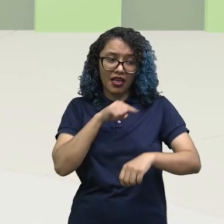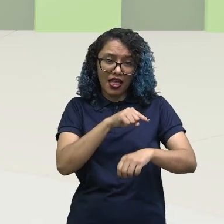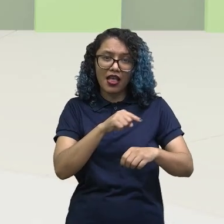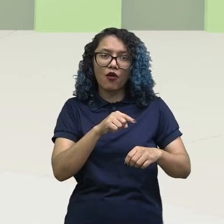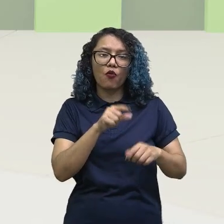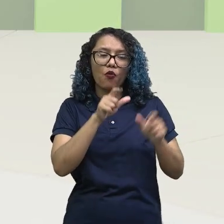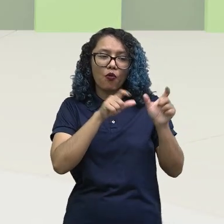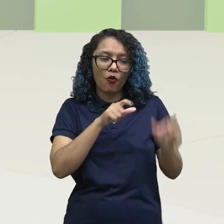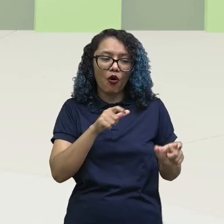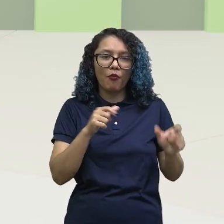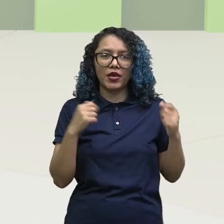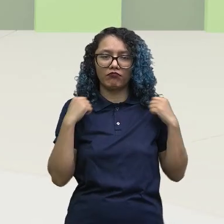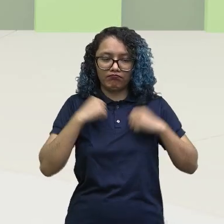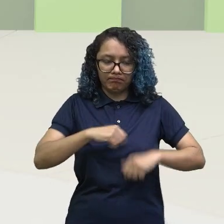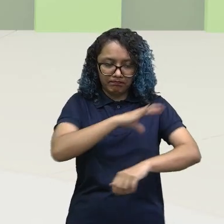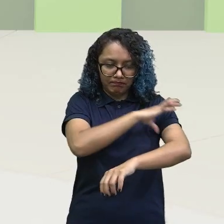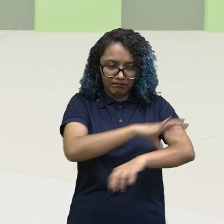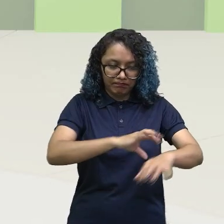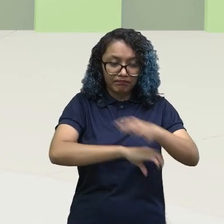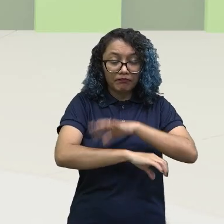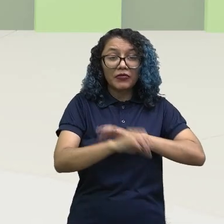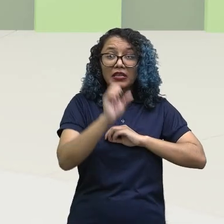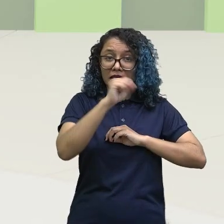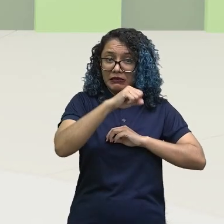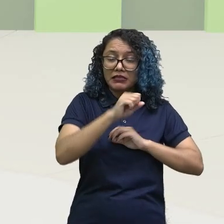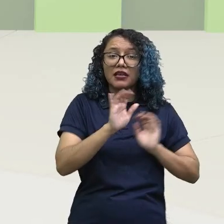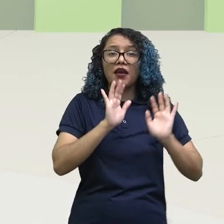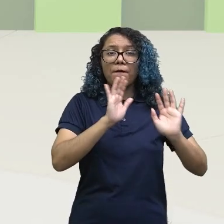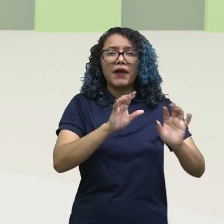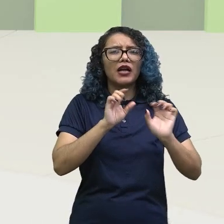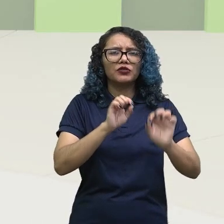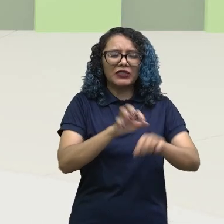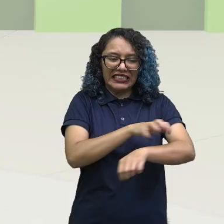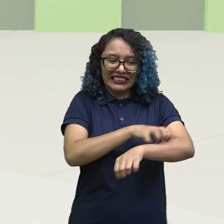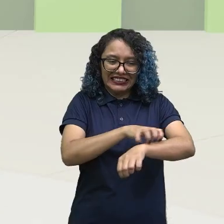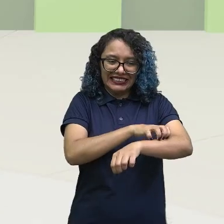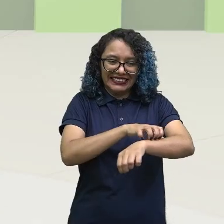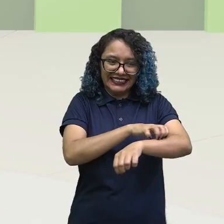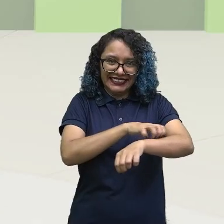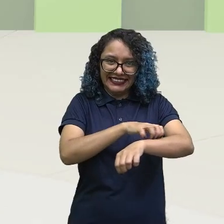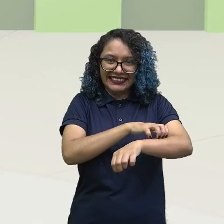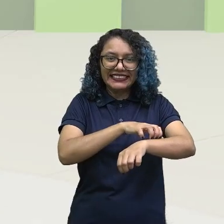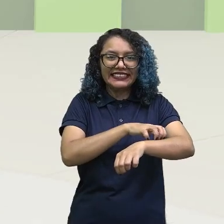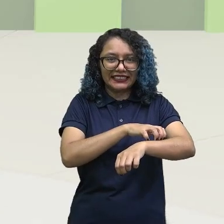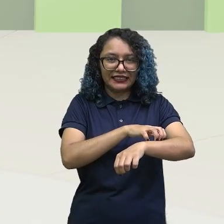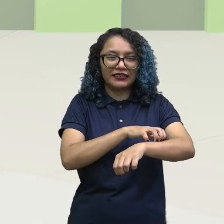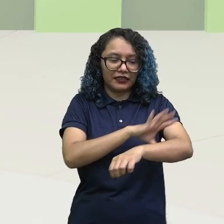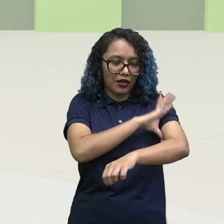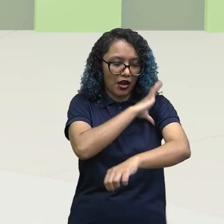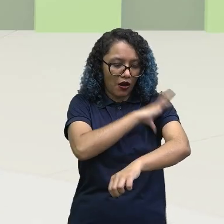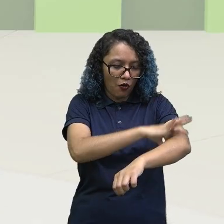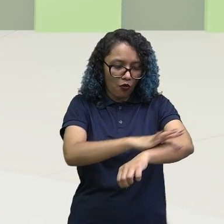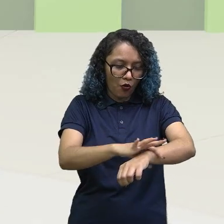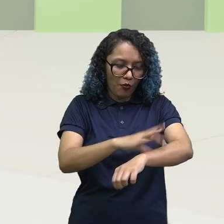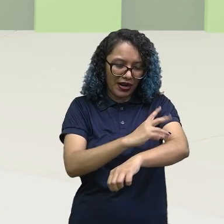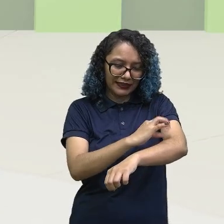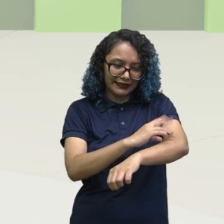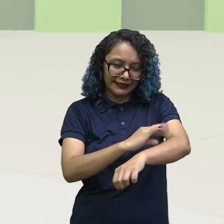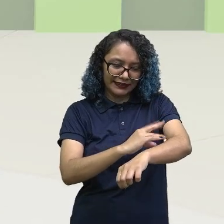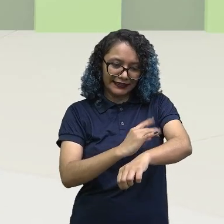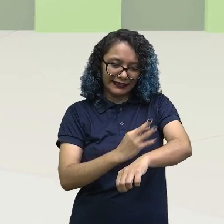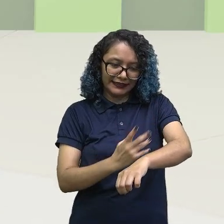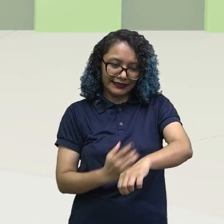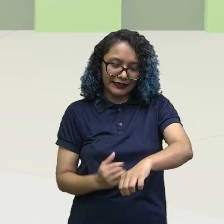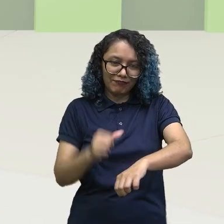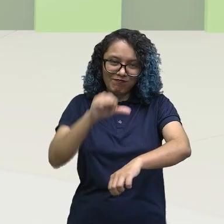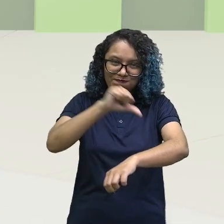jaleco. Mas o que aconteceu é que o ácido sulfúrico corroeu, tá? o jaleco dele e caiu em cima do